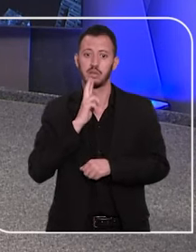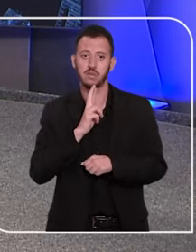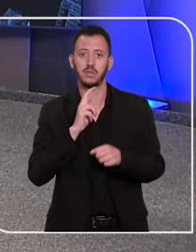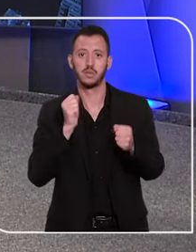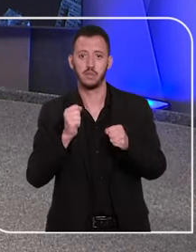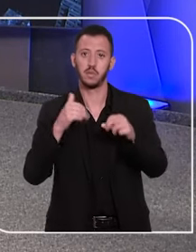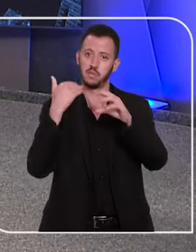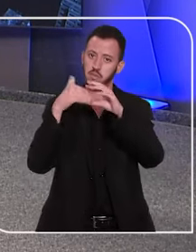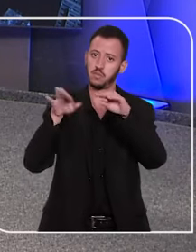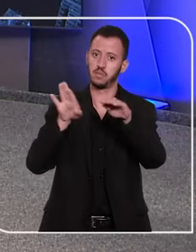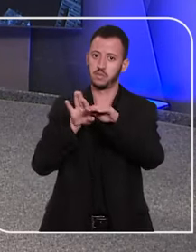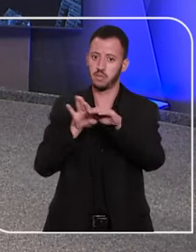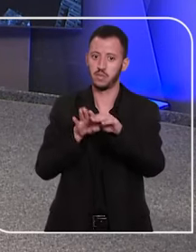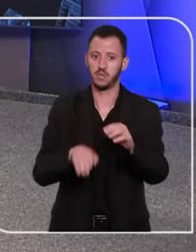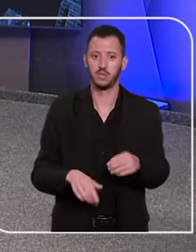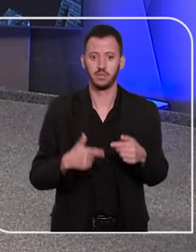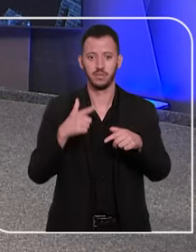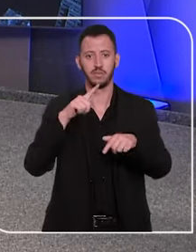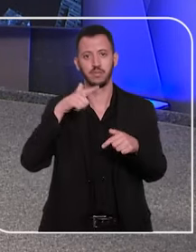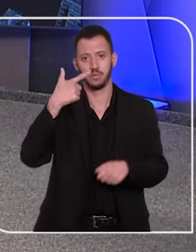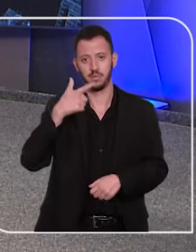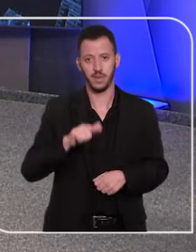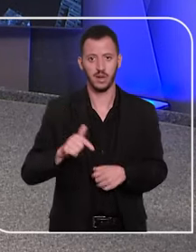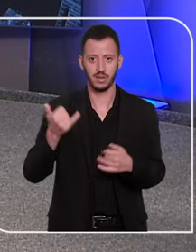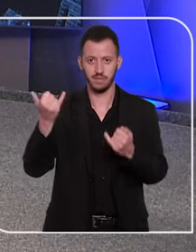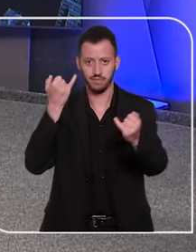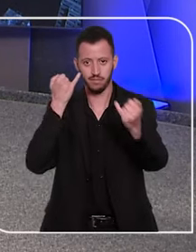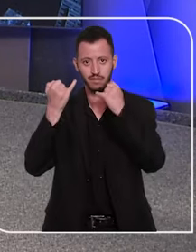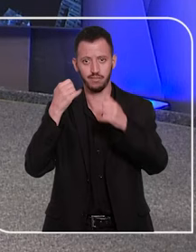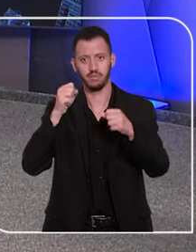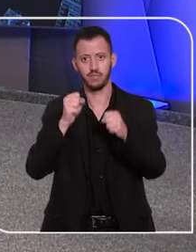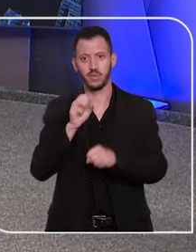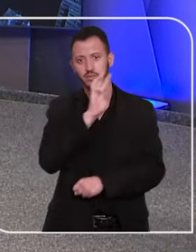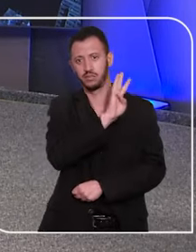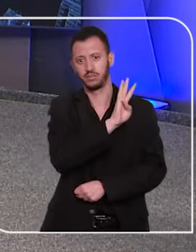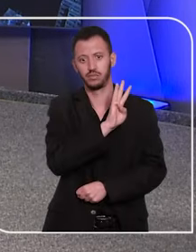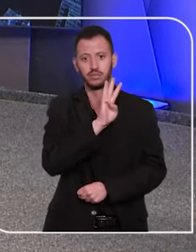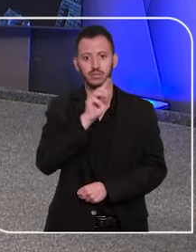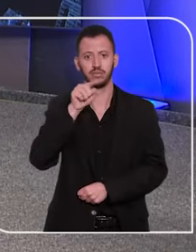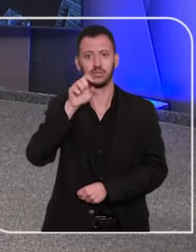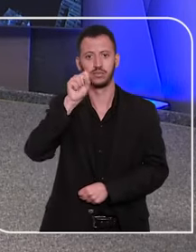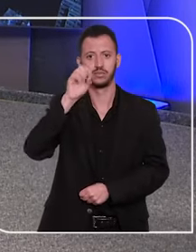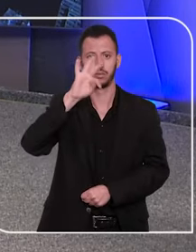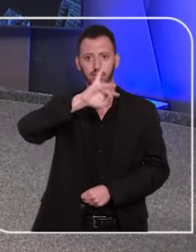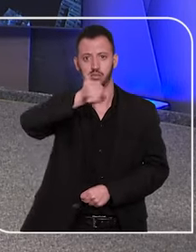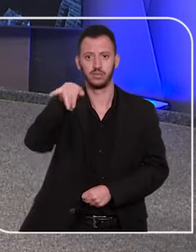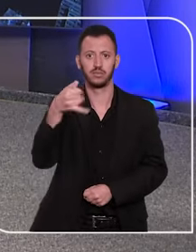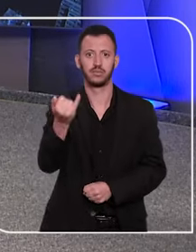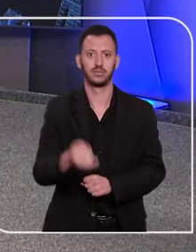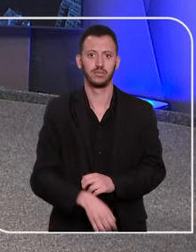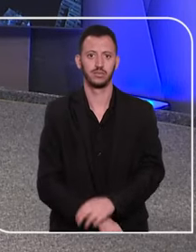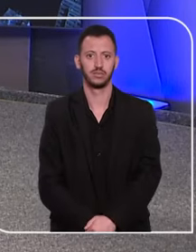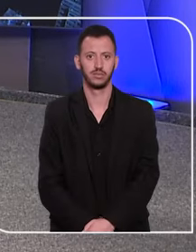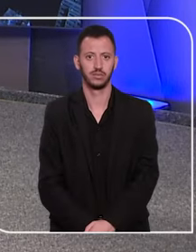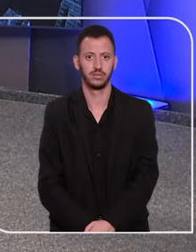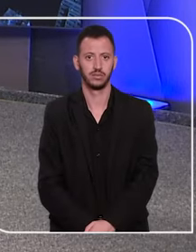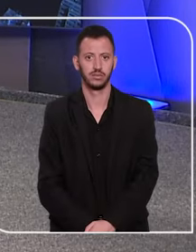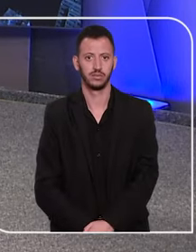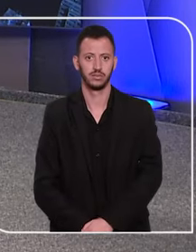escritas para o mesmo e-mail mais informações você pode conferir no site do